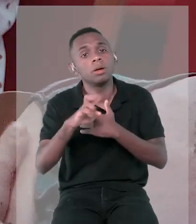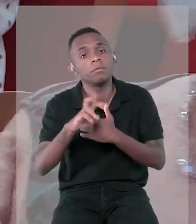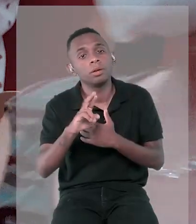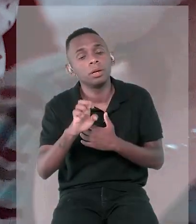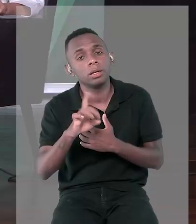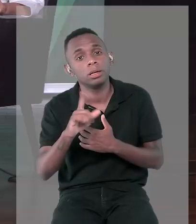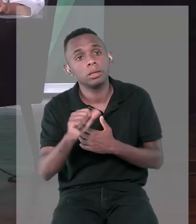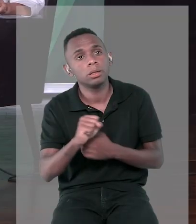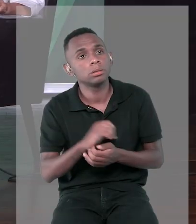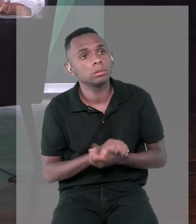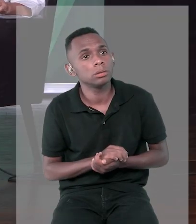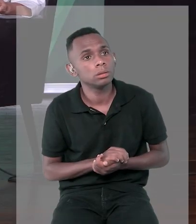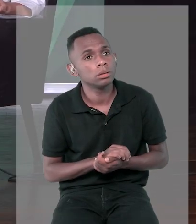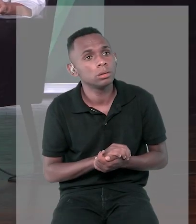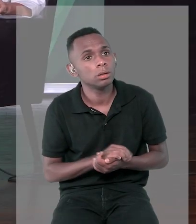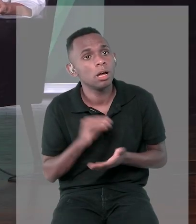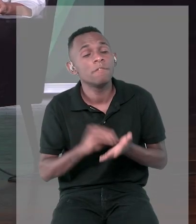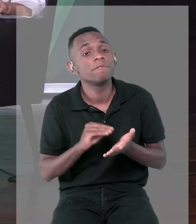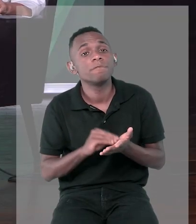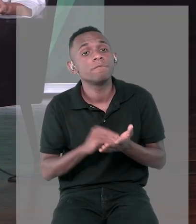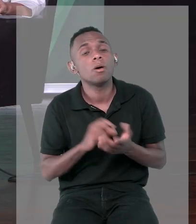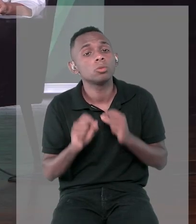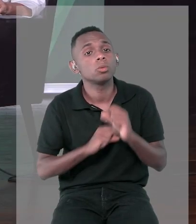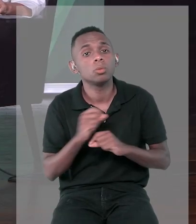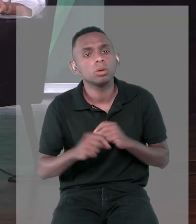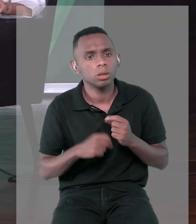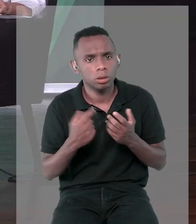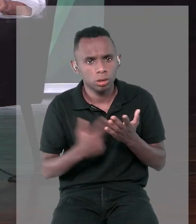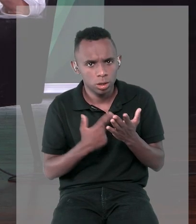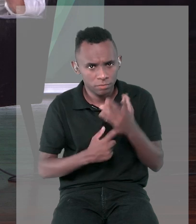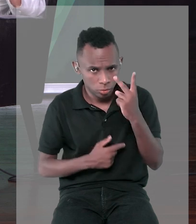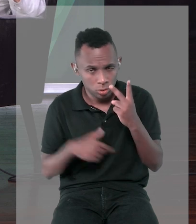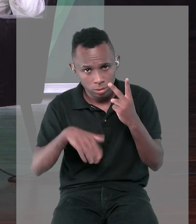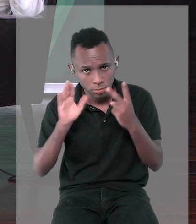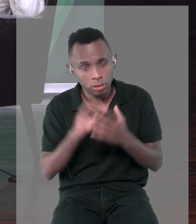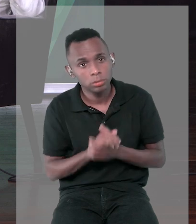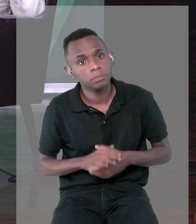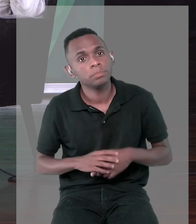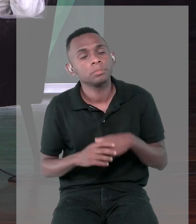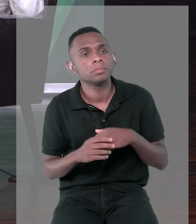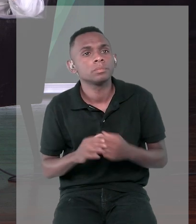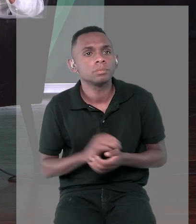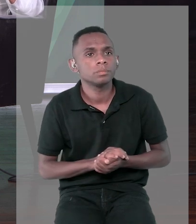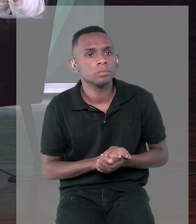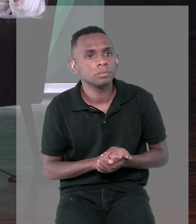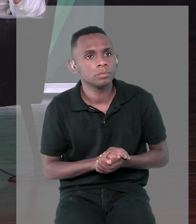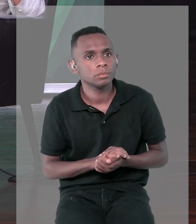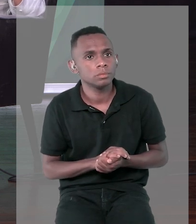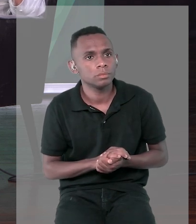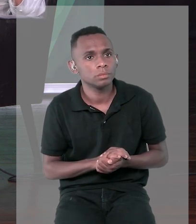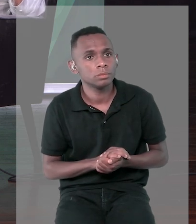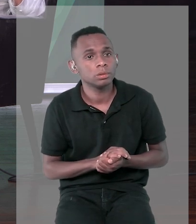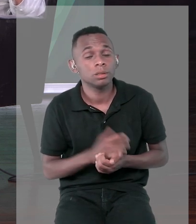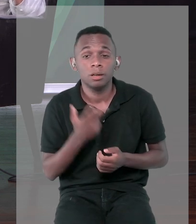de Nádia. O que você está faltando para terminar? Você disse que está fazendo mais 2 livros? Um é uma história que... Ai, meu Deus, você já falou que eu